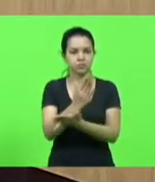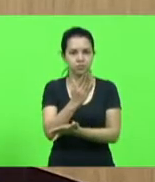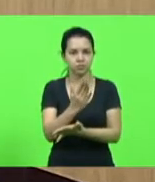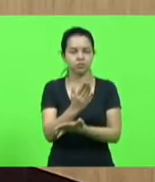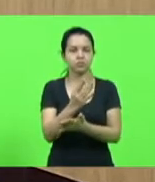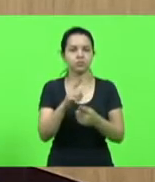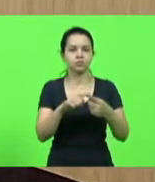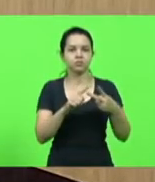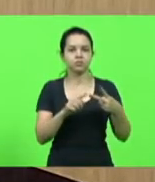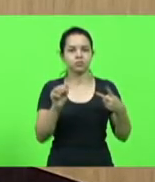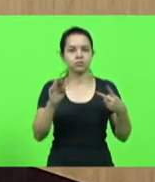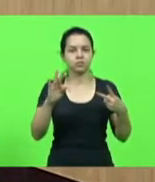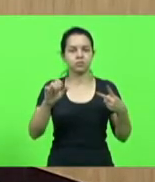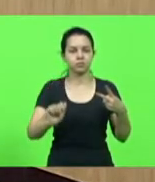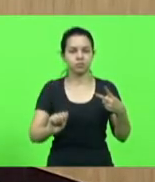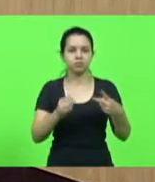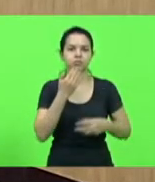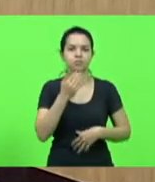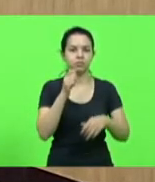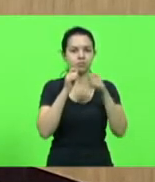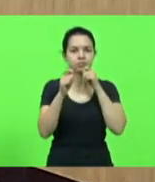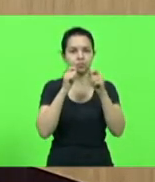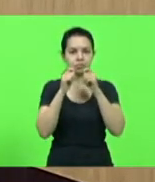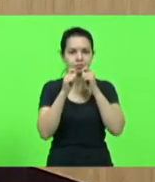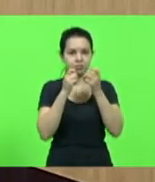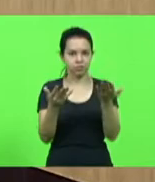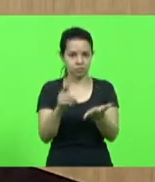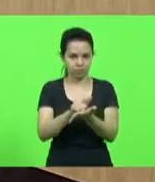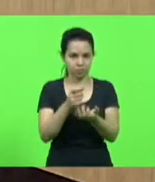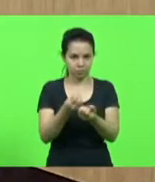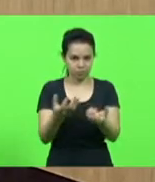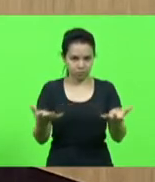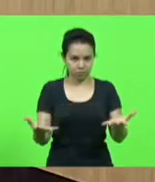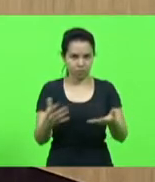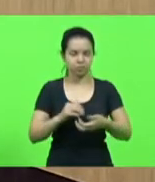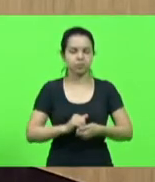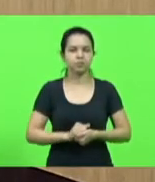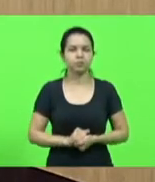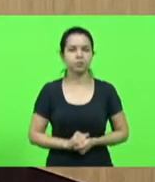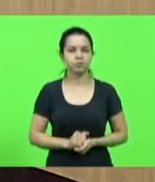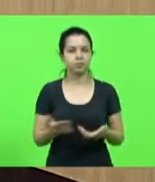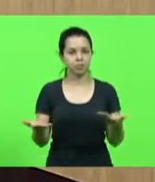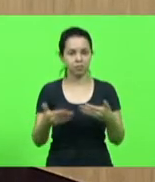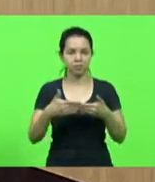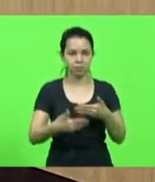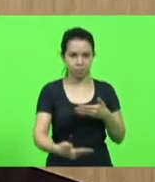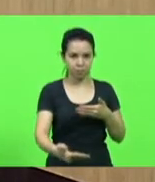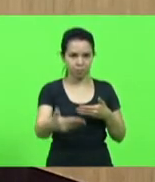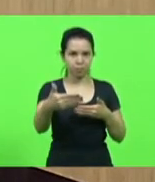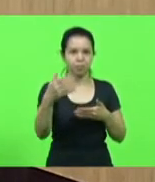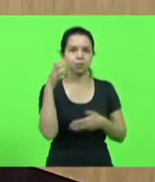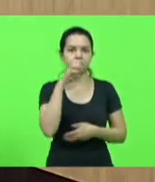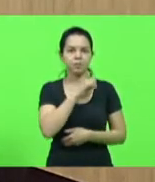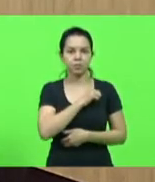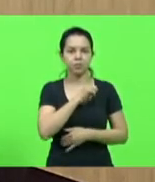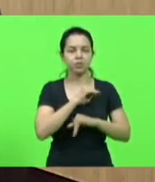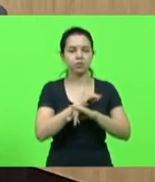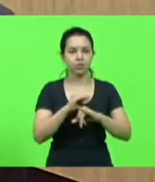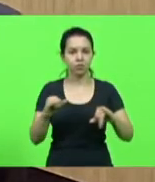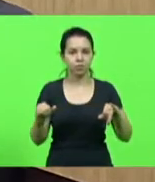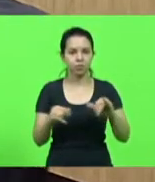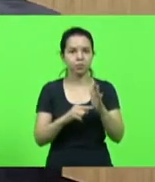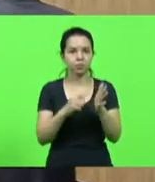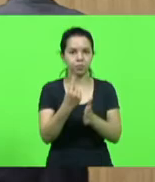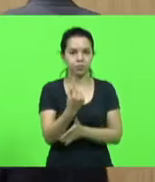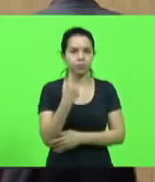atas. Solicito à assessoria que proceda à distribuição de expediente. Traremos em breves comunicações. O primeiro deputado